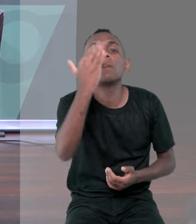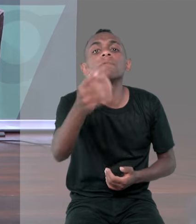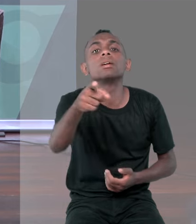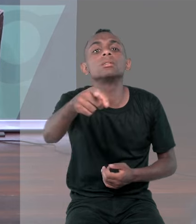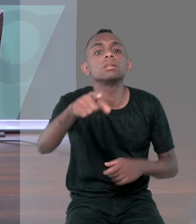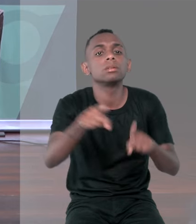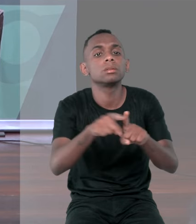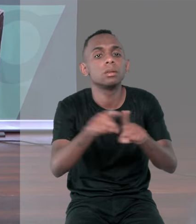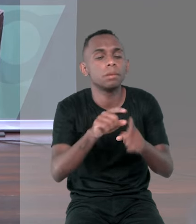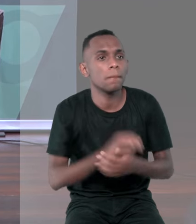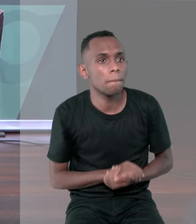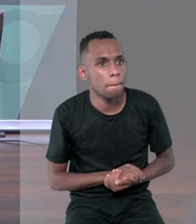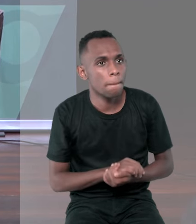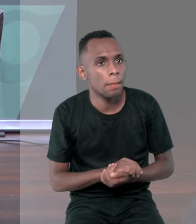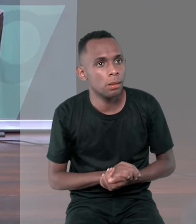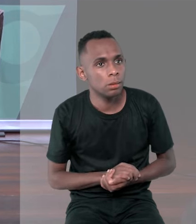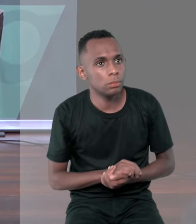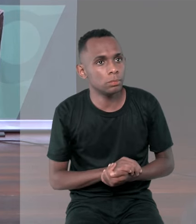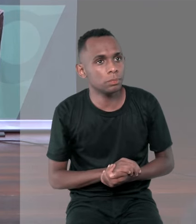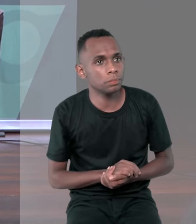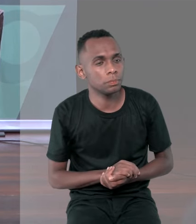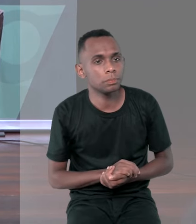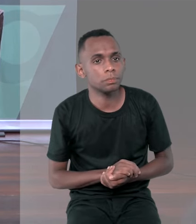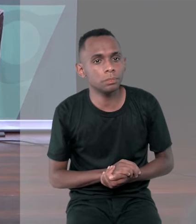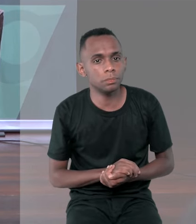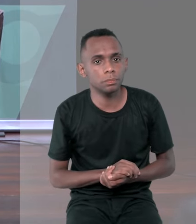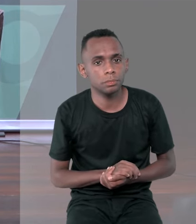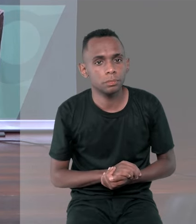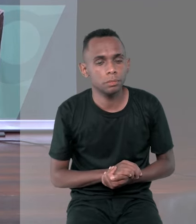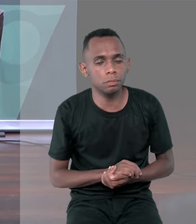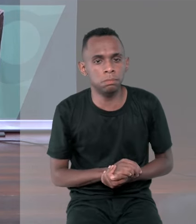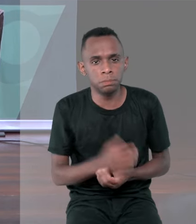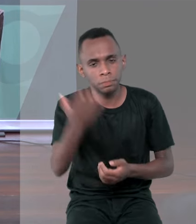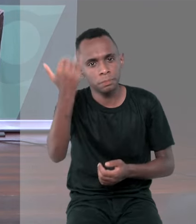óculos, e que está na frente dele também. Isso. Você. Que fez assim. Isso. Pode vir.